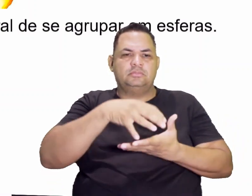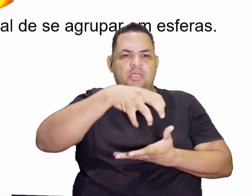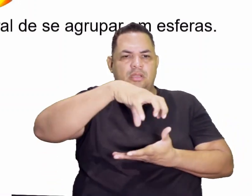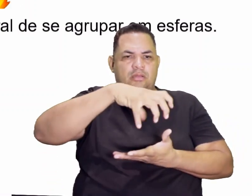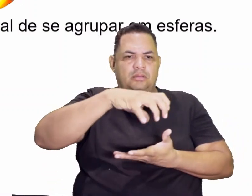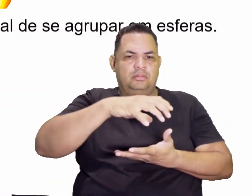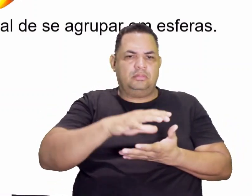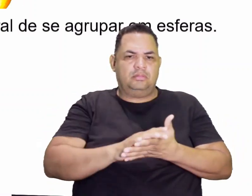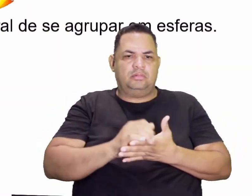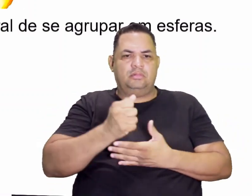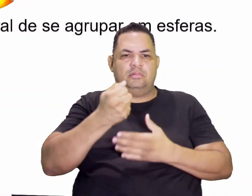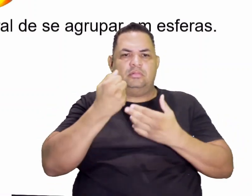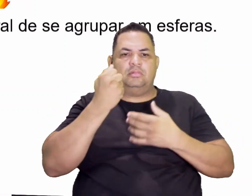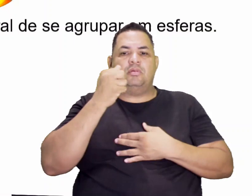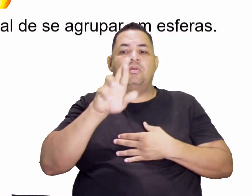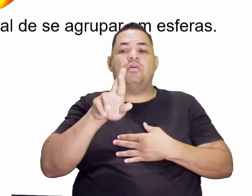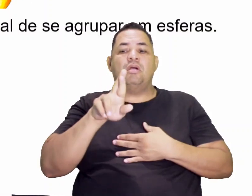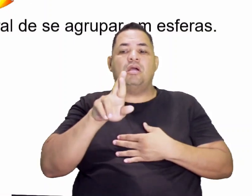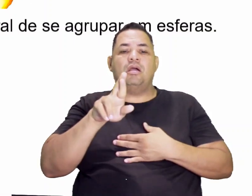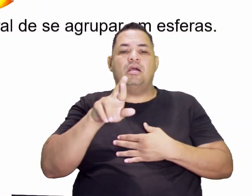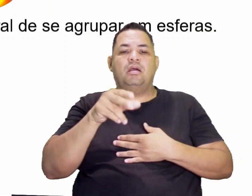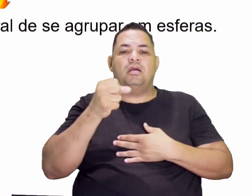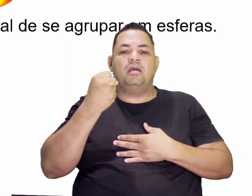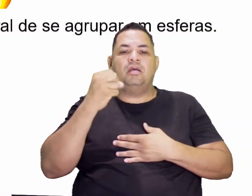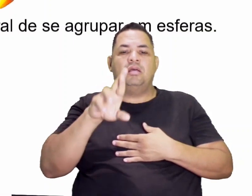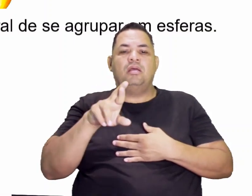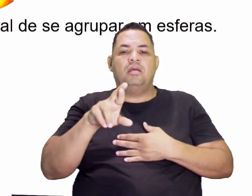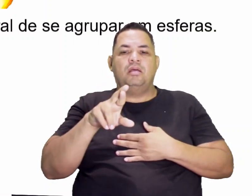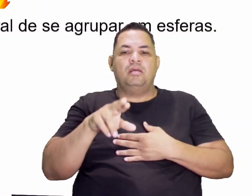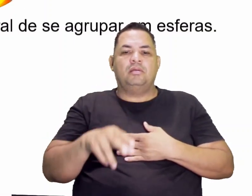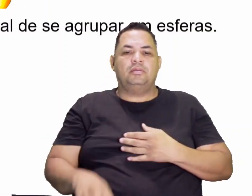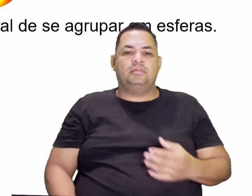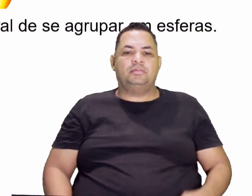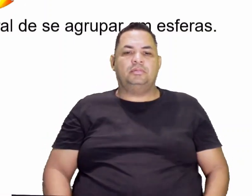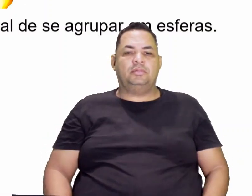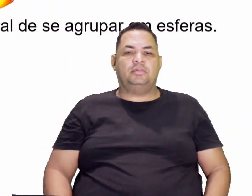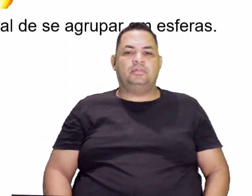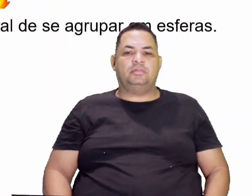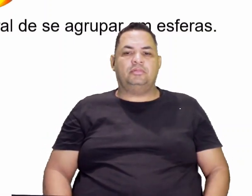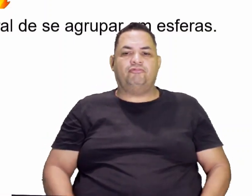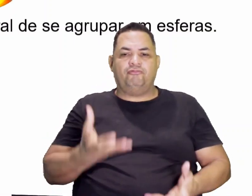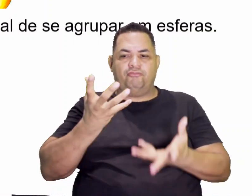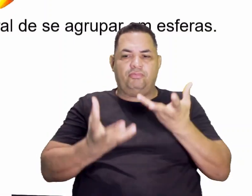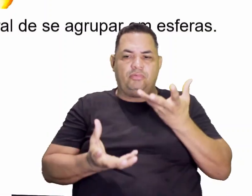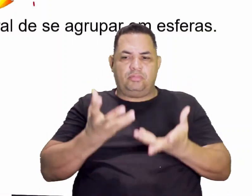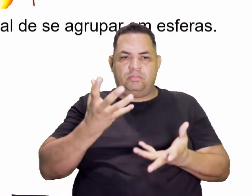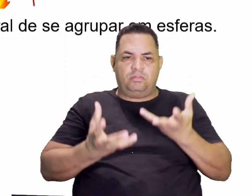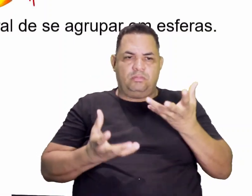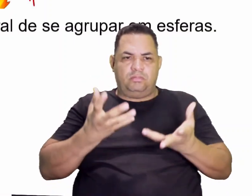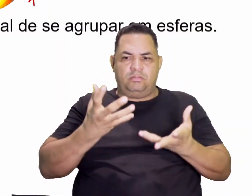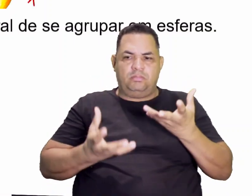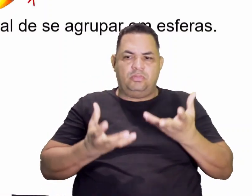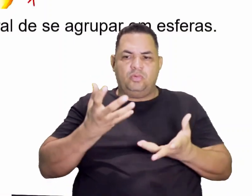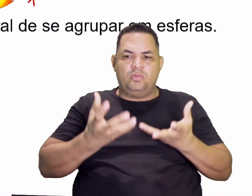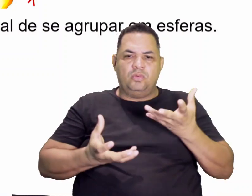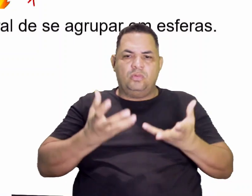torneira. O ar está aqui, ó, simbolicamente pela nuvem. E fogo está aqui, ó.